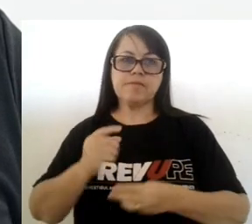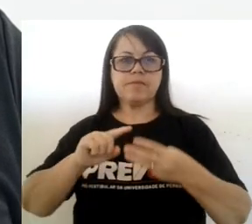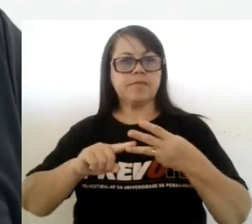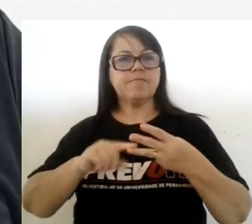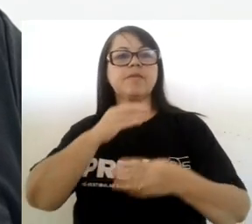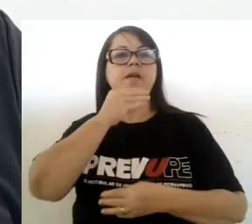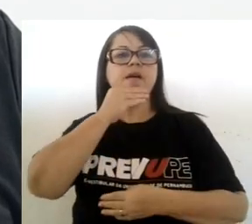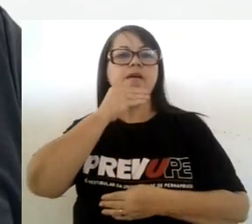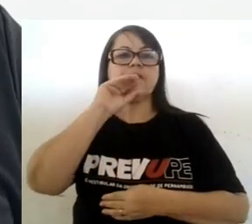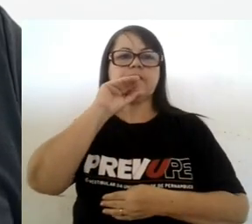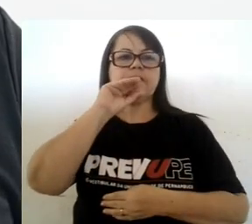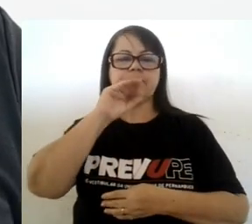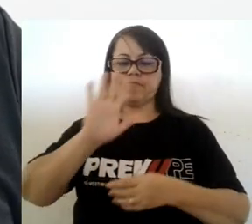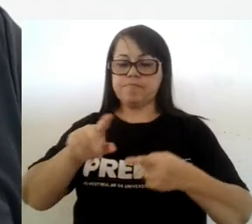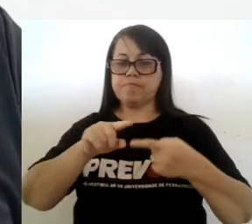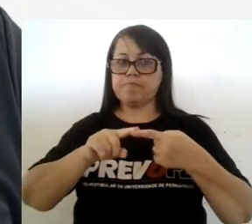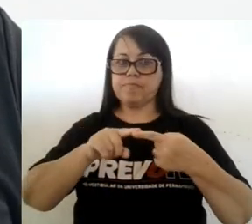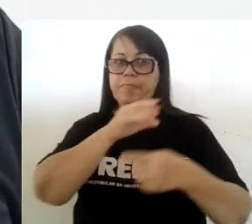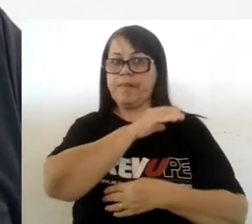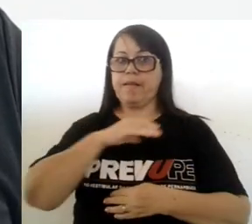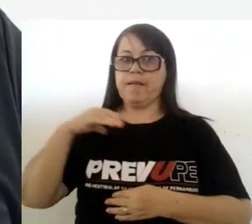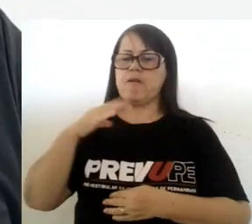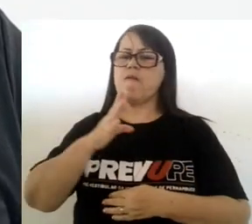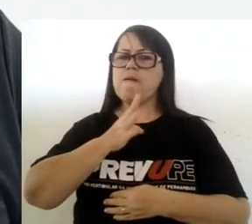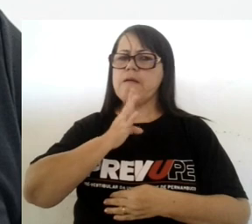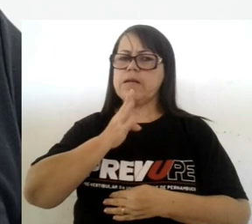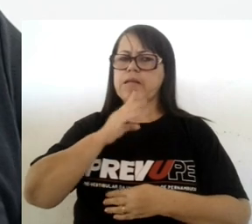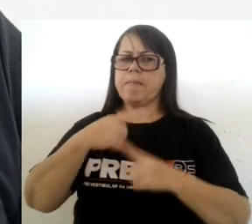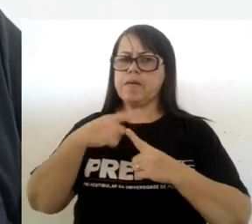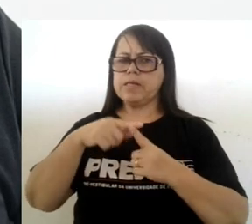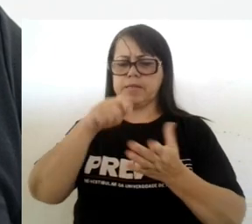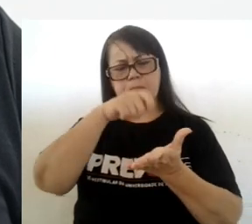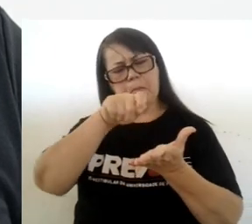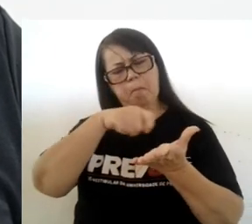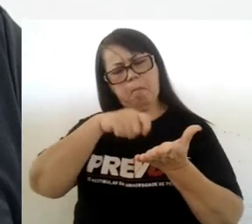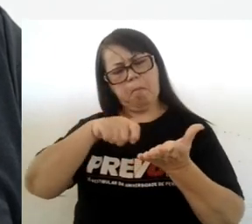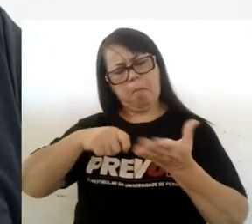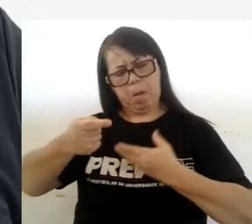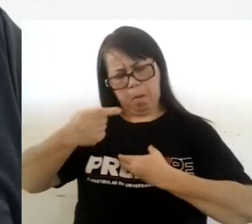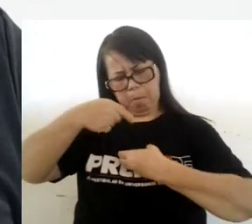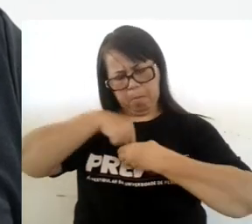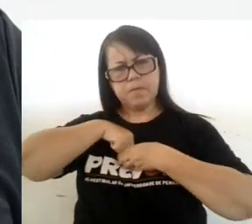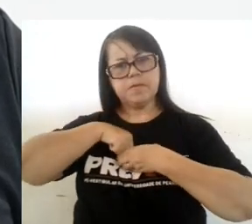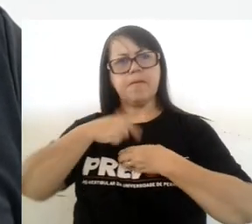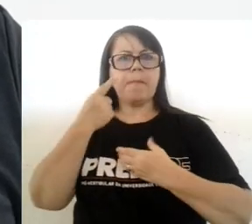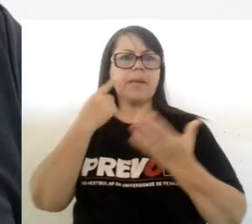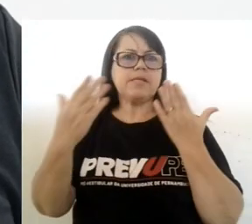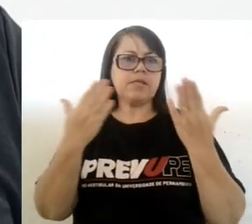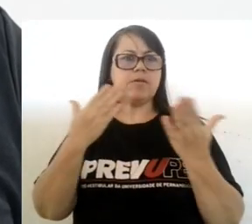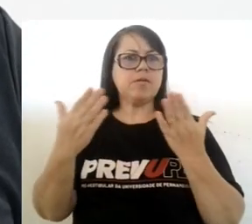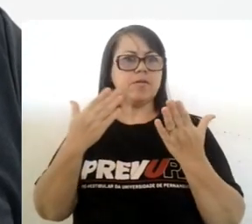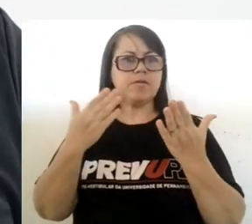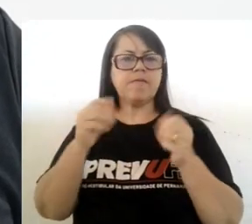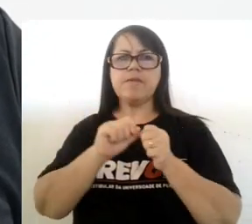Carlos rumon de Andrade Clarissa Lispector é conhecida por sua escrita introspectiva e psicológica